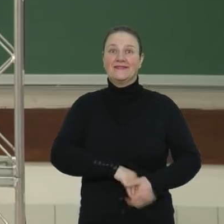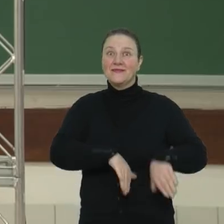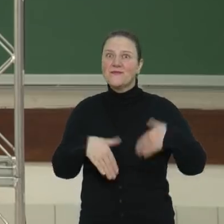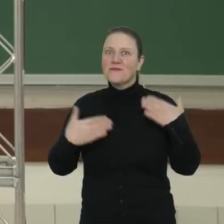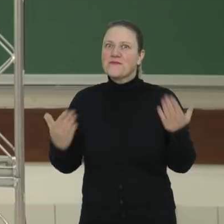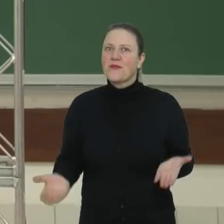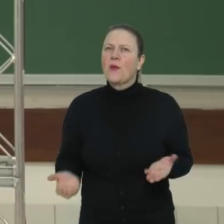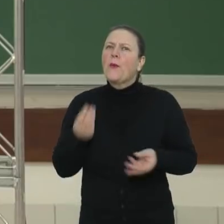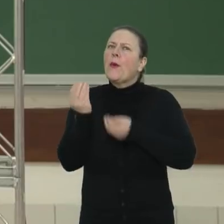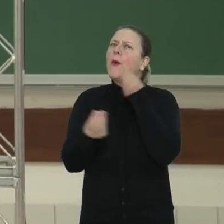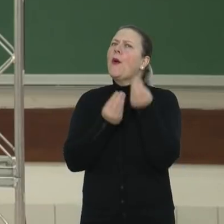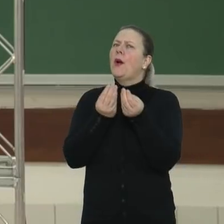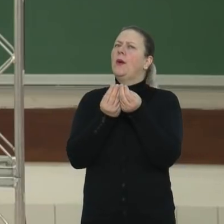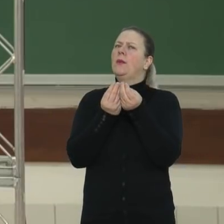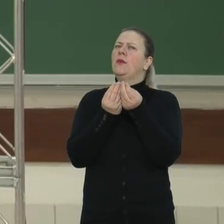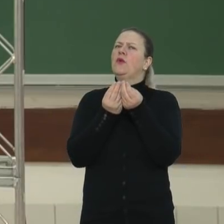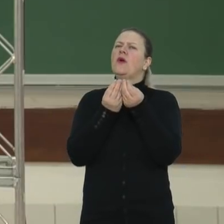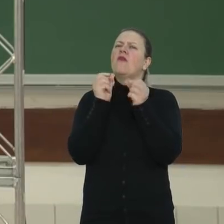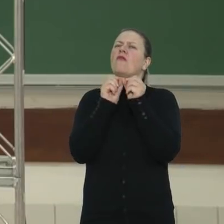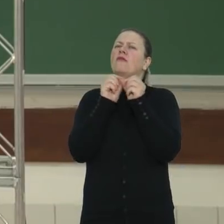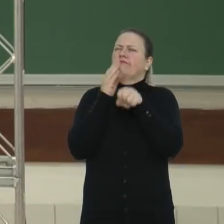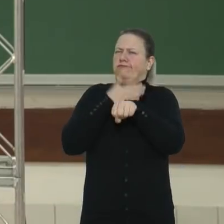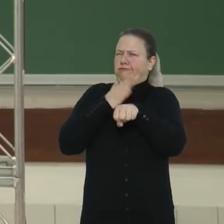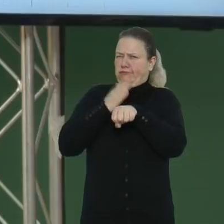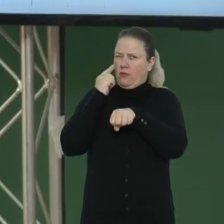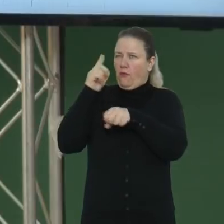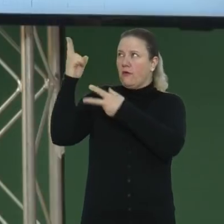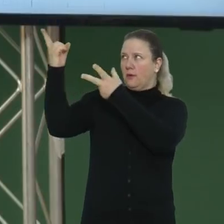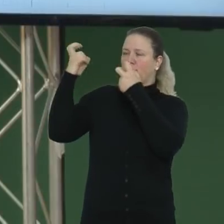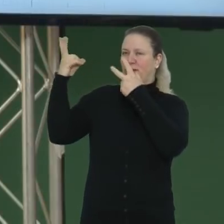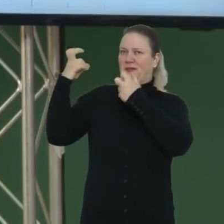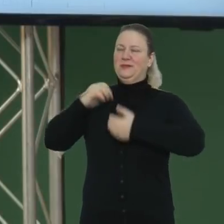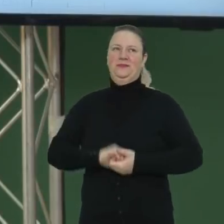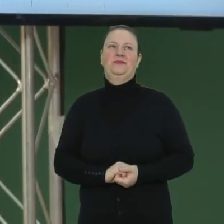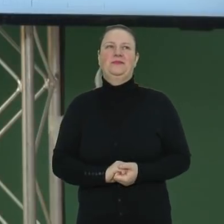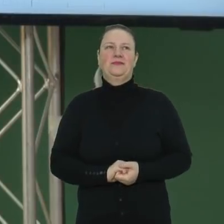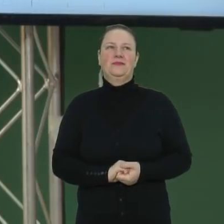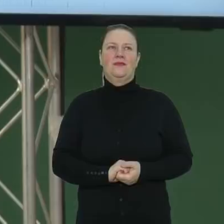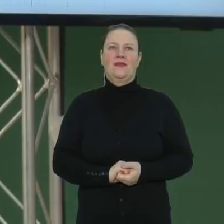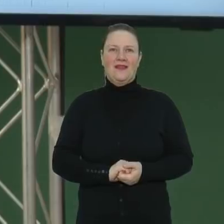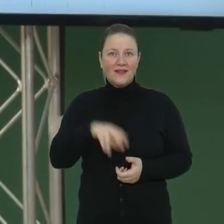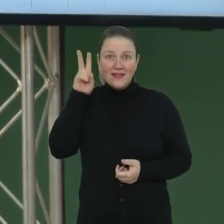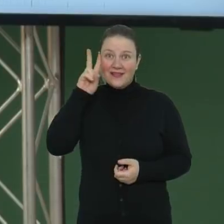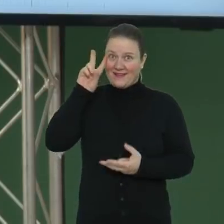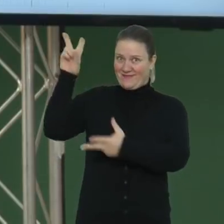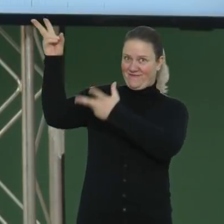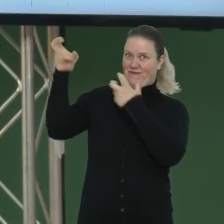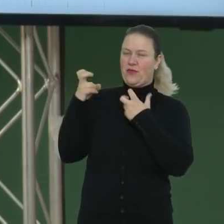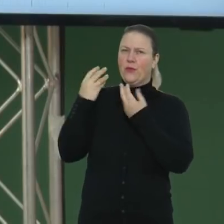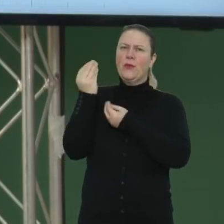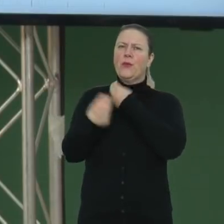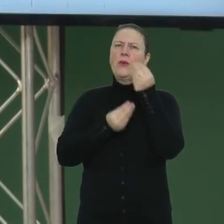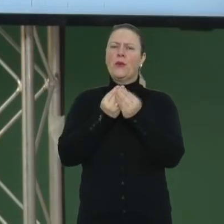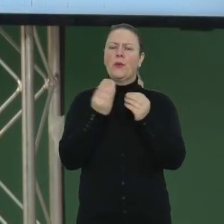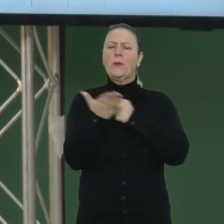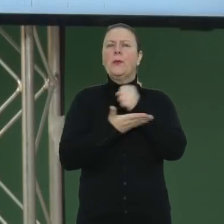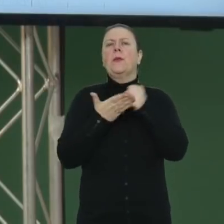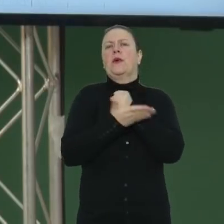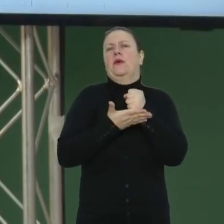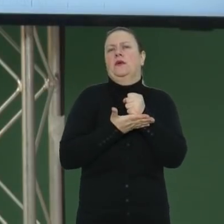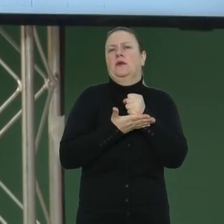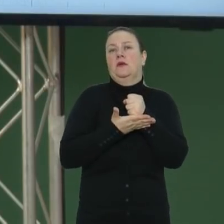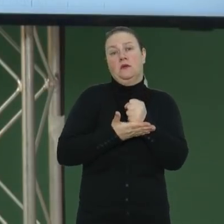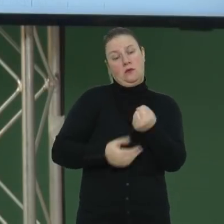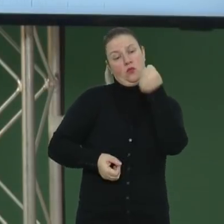Então, pessoal, como será que ficou essa nossa função exponencial? Vamos verificar aqui. Então, qual que era a nossa base, nossa potência, né?